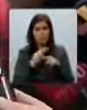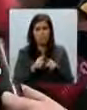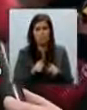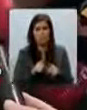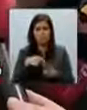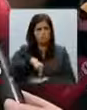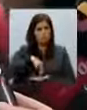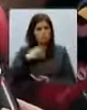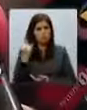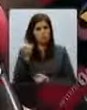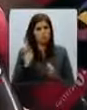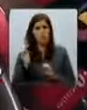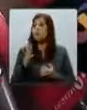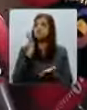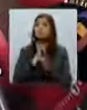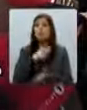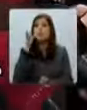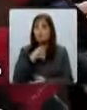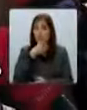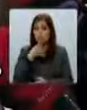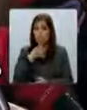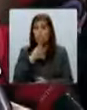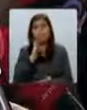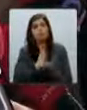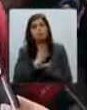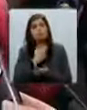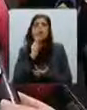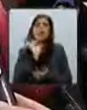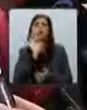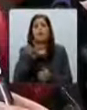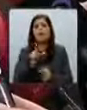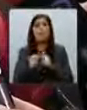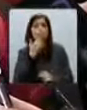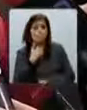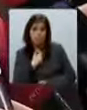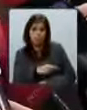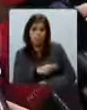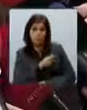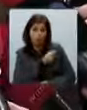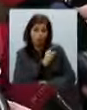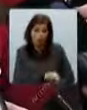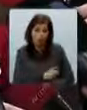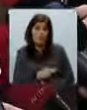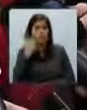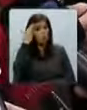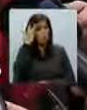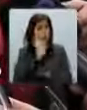institucional? Não, estou apenas a dizer, estou apenas a fazer um comentário àquilo que me pediram. Ou seja, estes números do